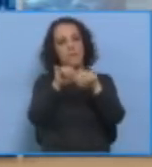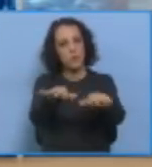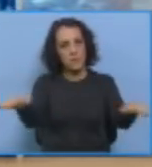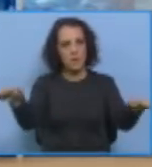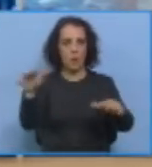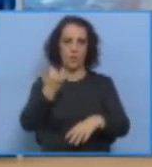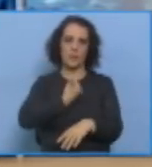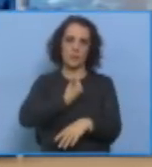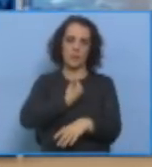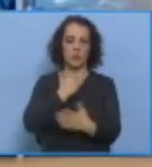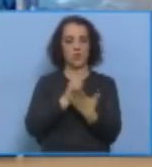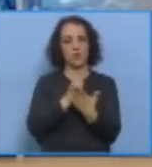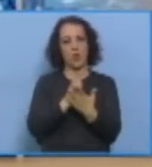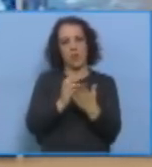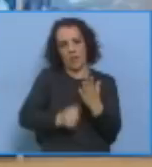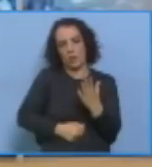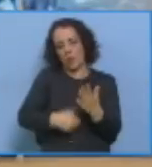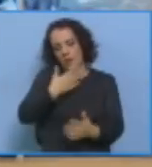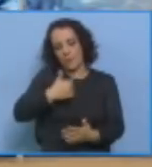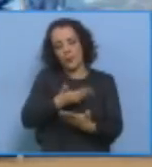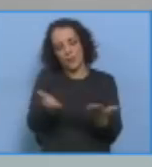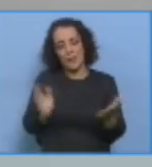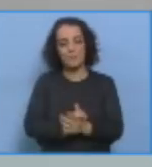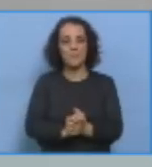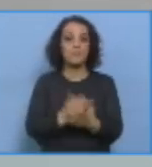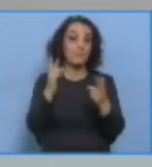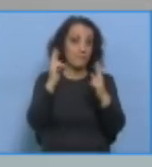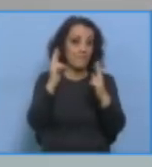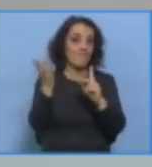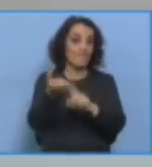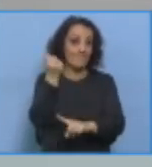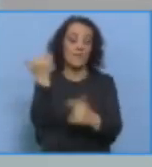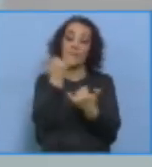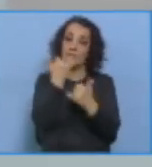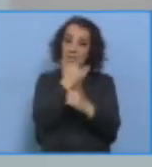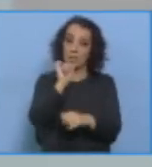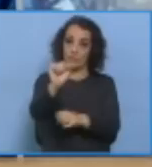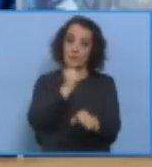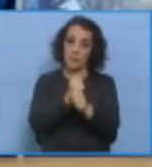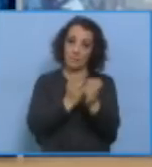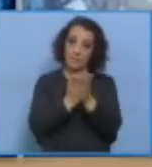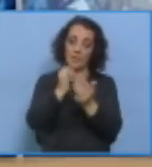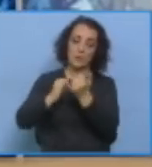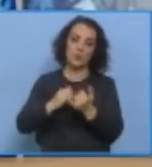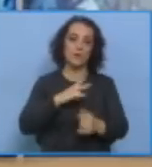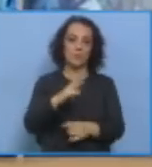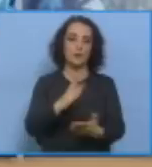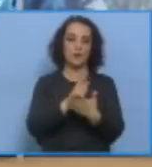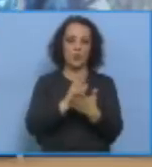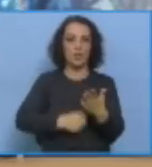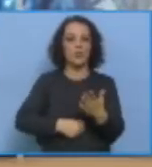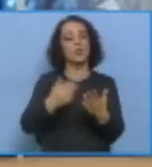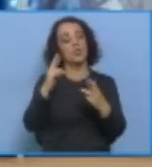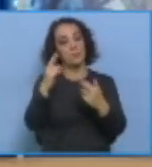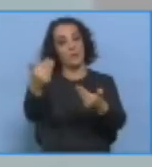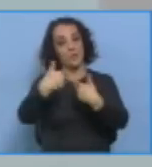afirmação desta identidade da nossa escola católica, que é muito bonita. Esperemos que assim aconteça de facto e felicidades para esse trabalho da Associação Portuguesa para Muito obrigado e contamos convosco também. Muito